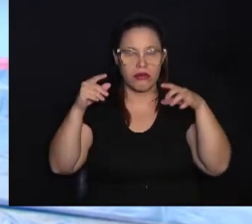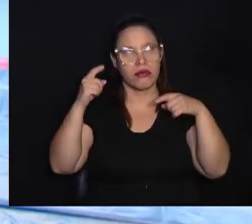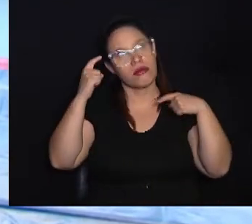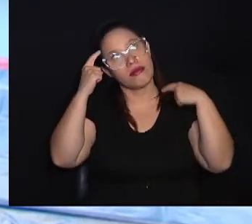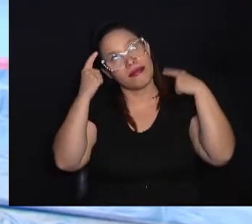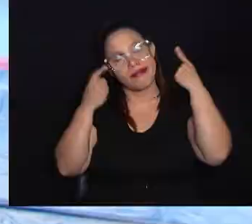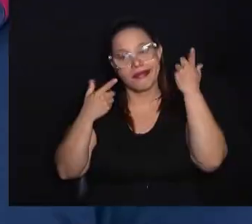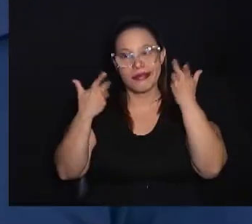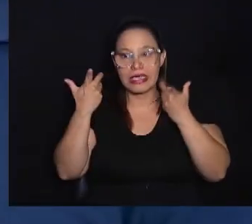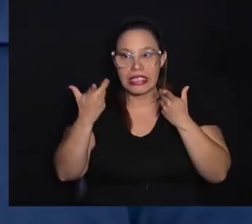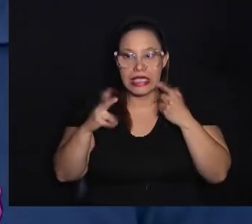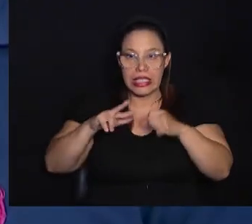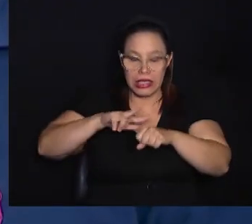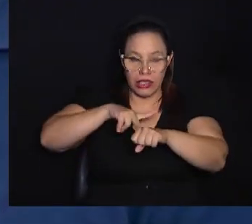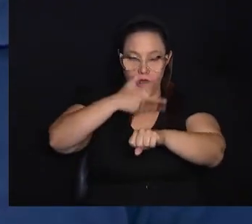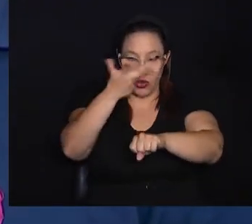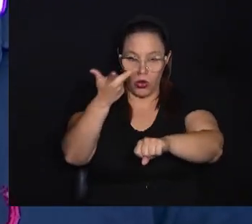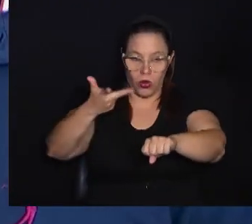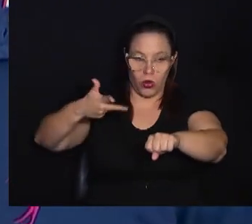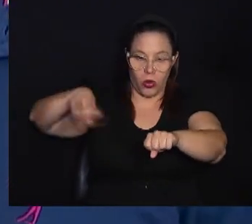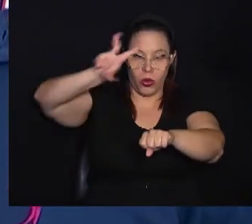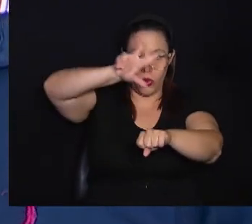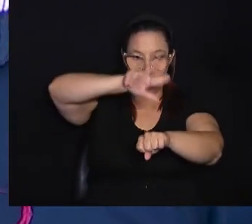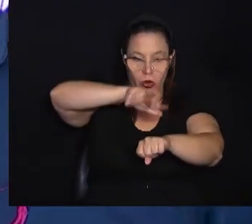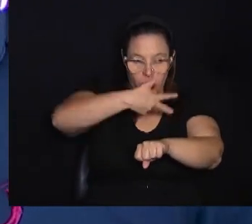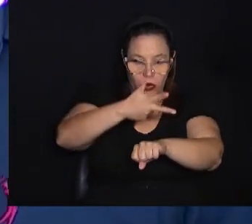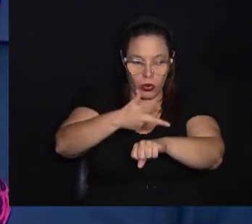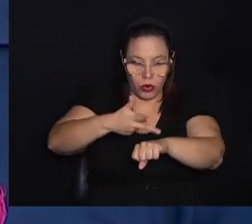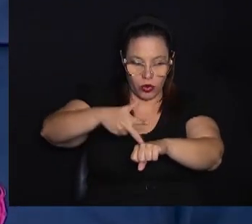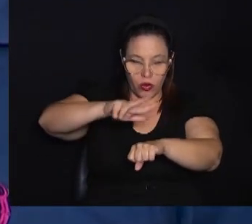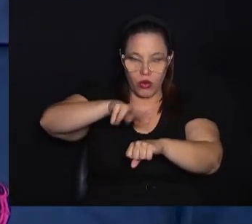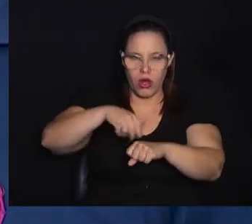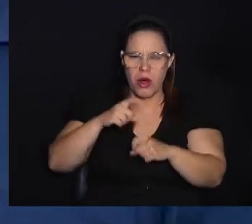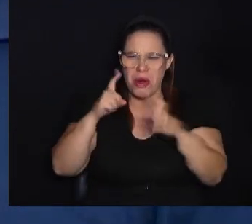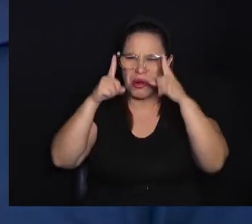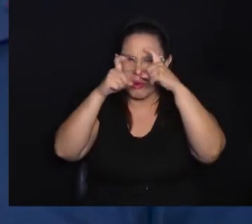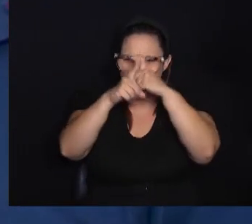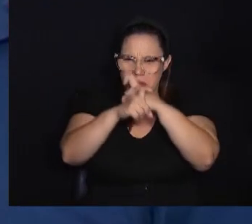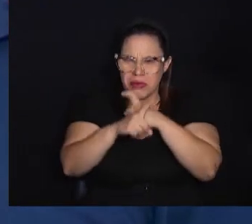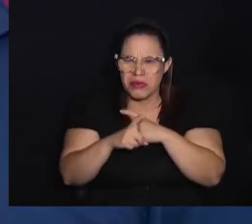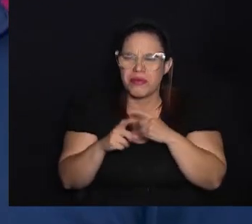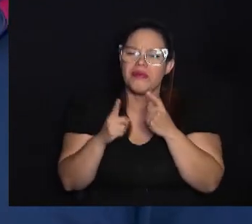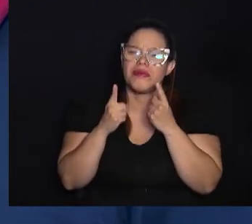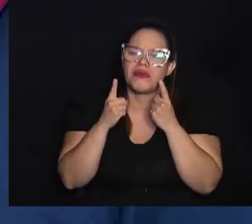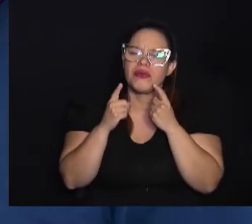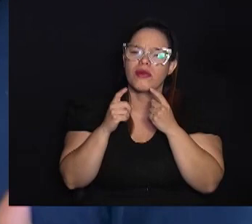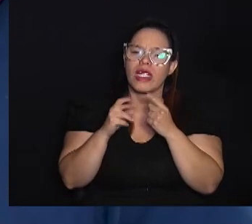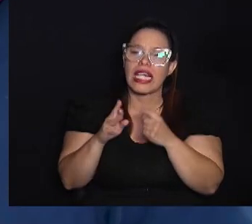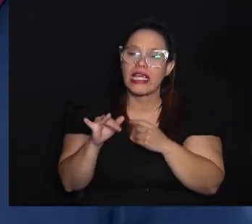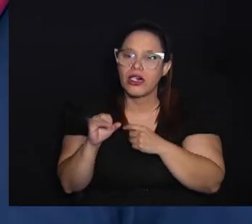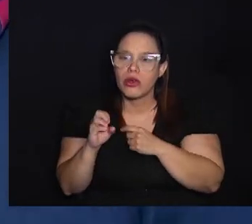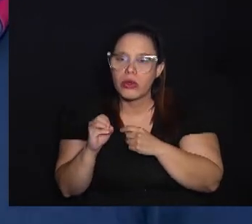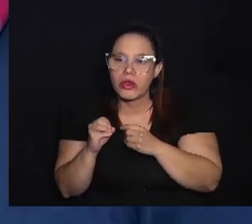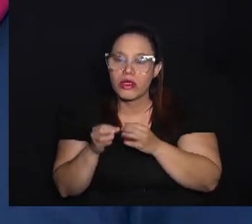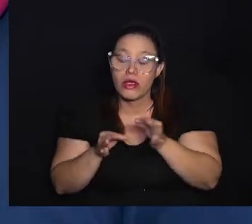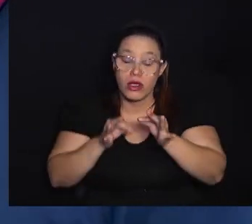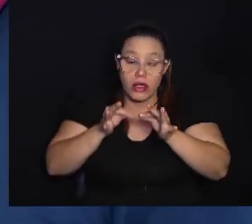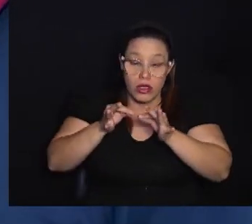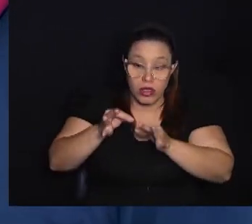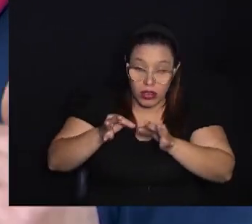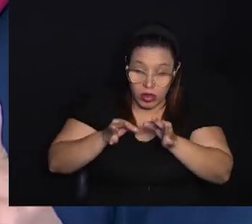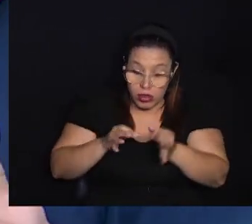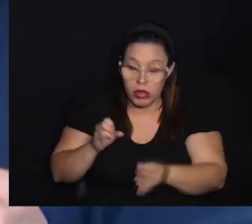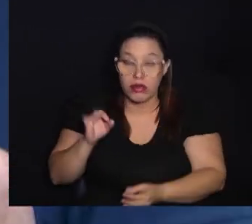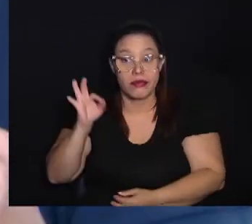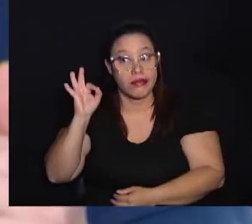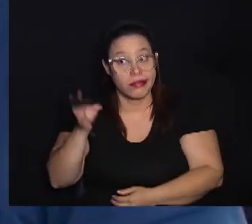de acrobacia. Por mais difícil que pareça fazer as acrobacias do circo, existe metodologia,